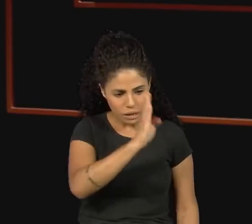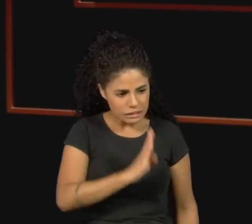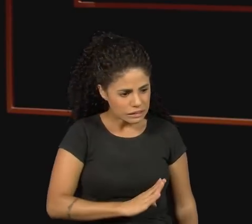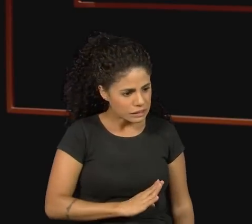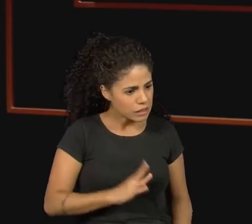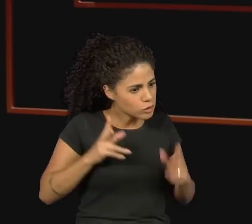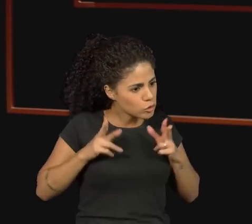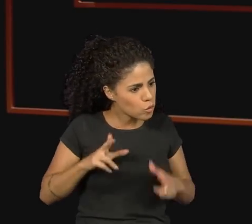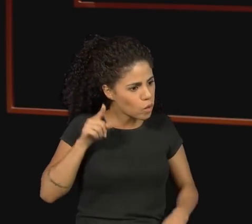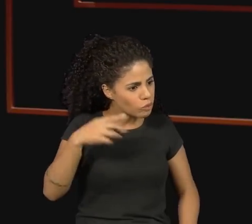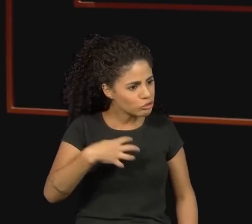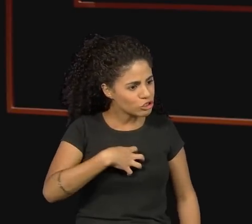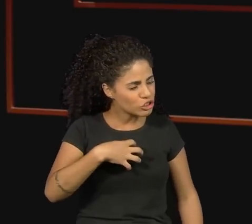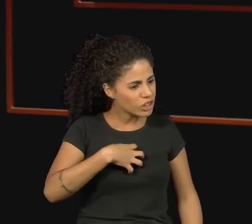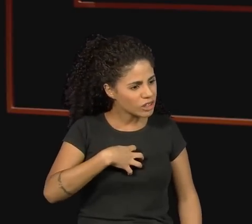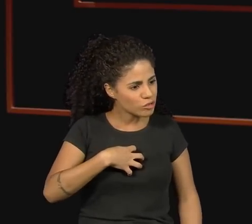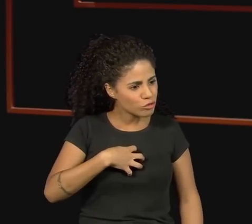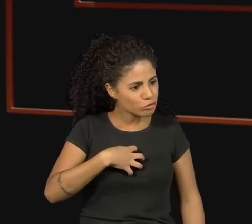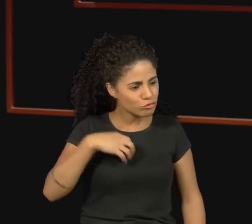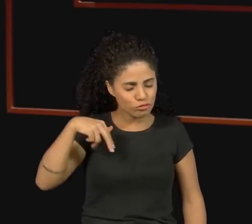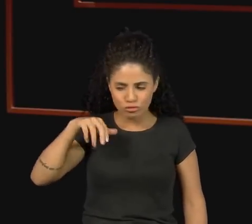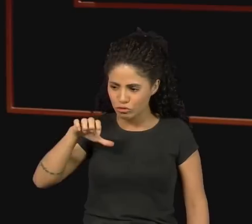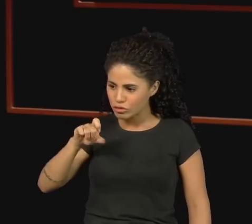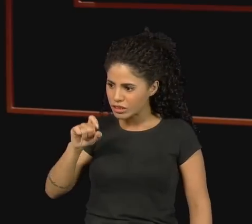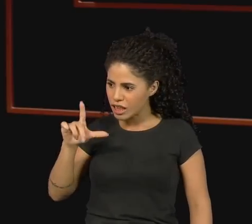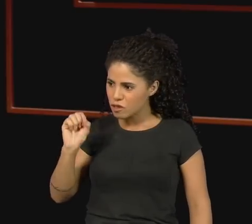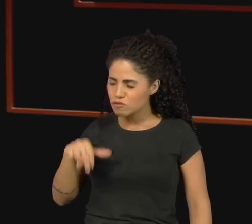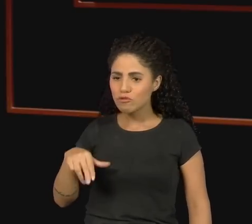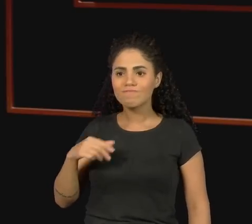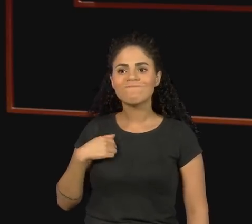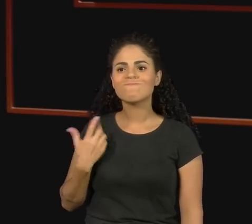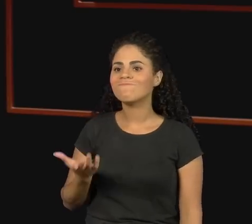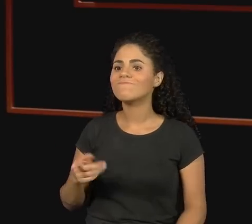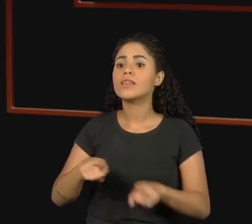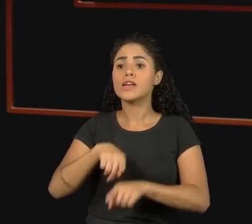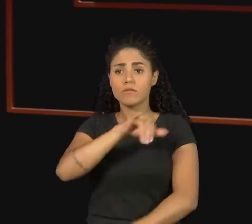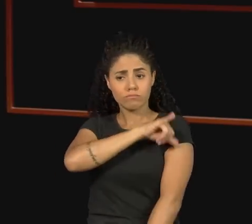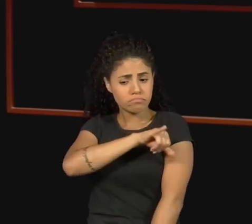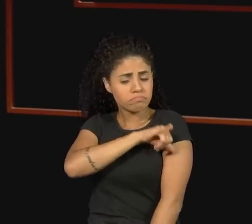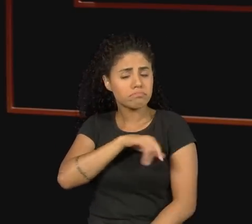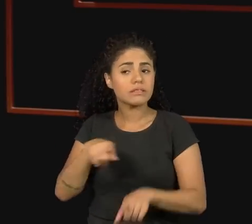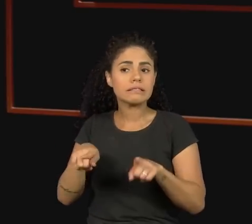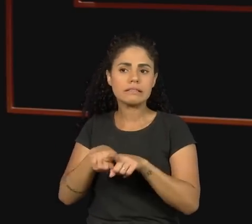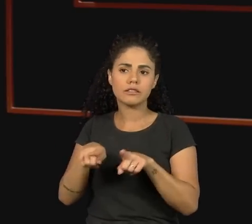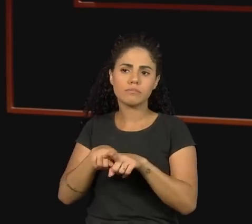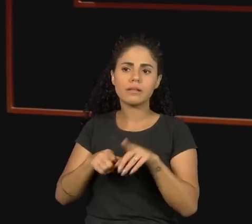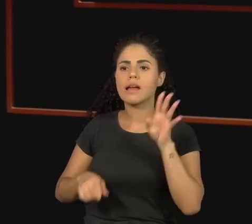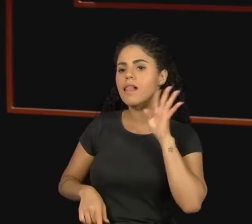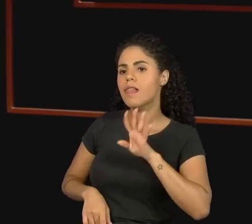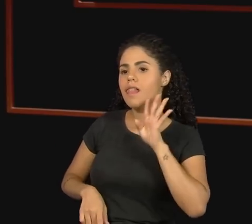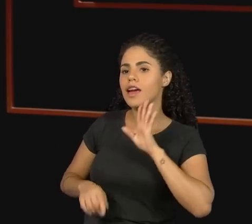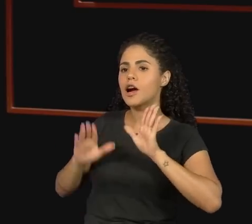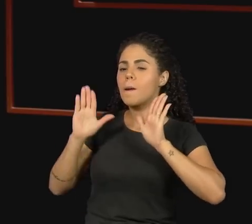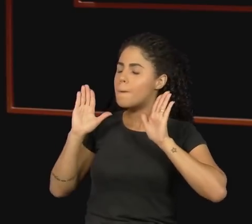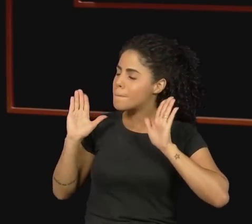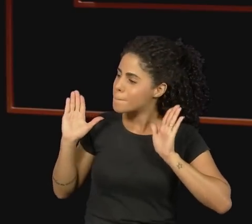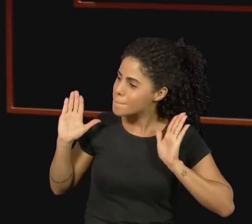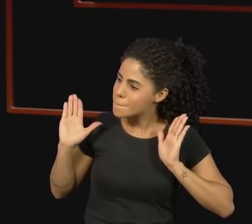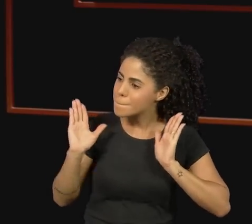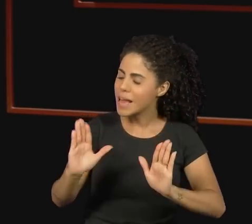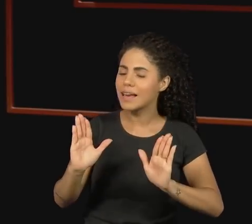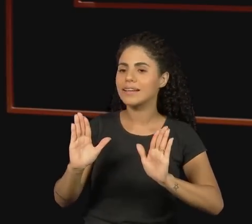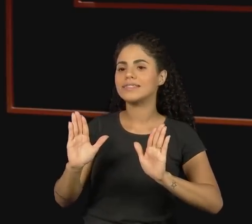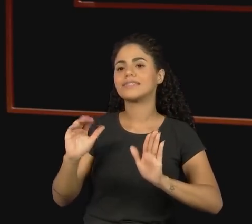tenha esse lugar do Nelson. Eu gosto das tragédias cariocas também, tituladas pelo Sábato. Eu gosto de todas, mas as obras do